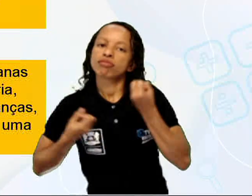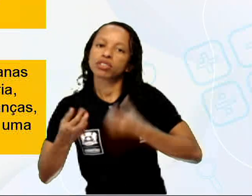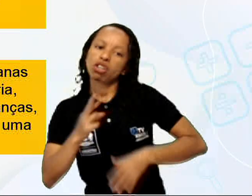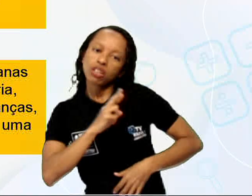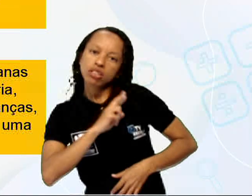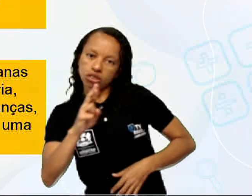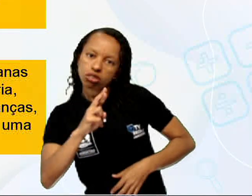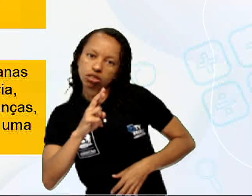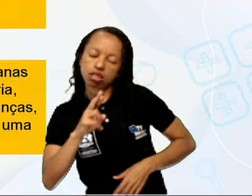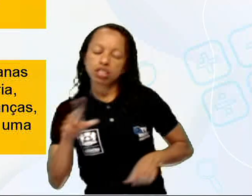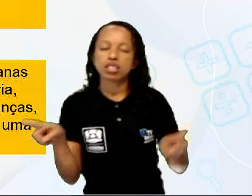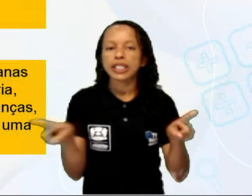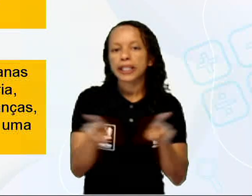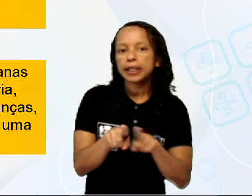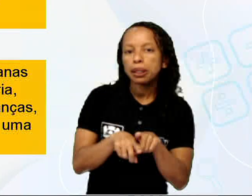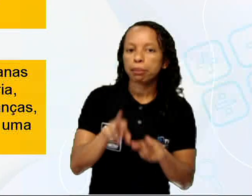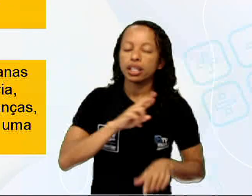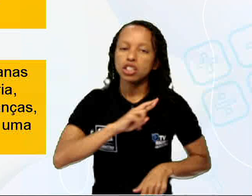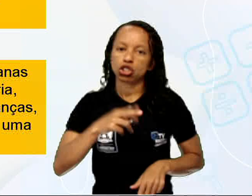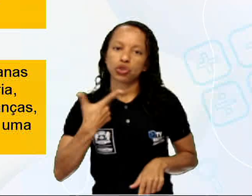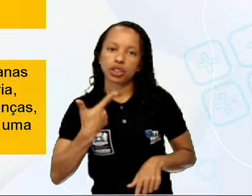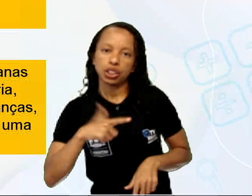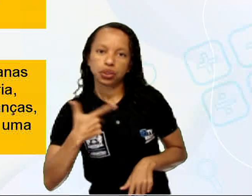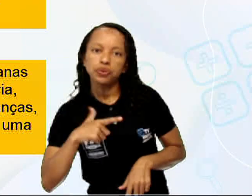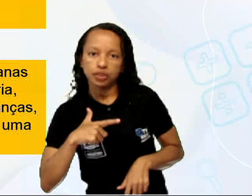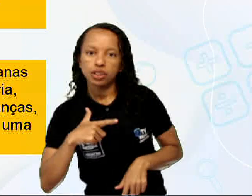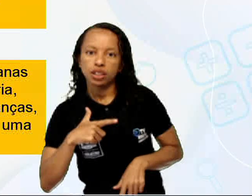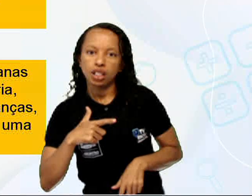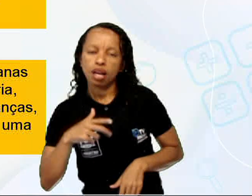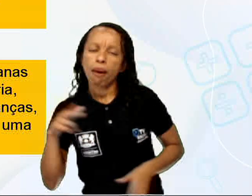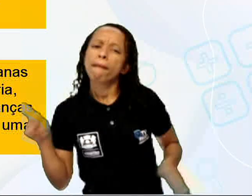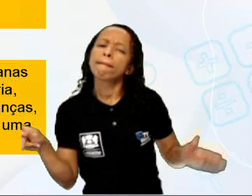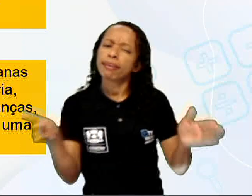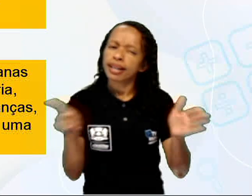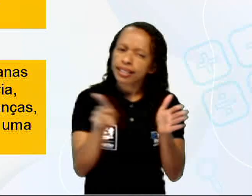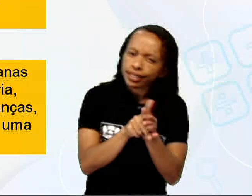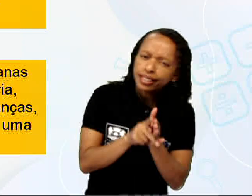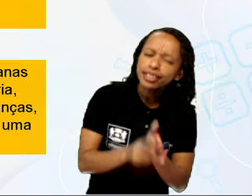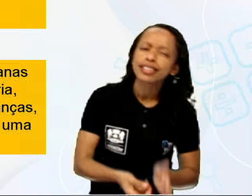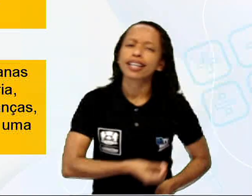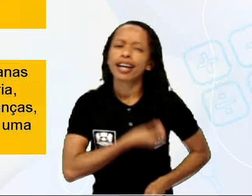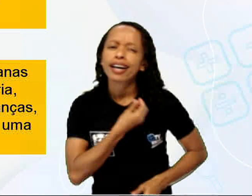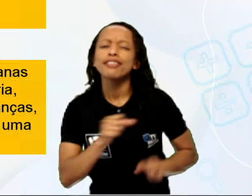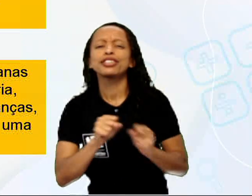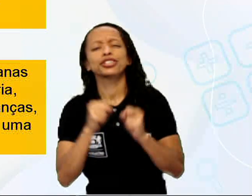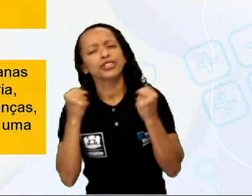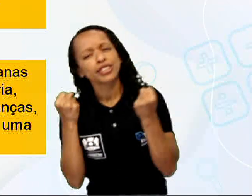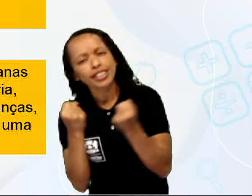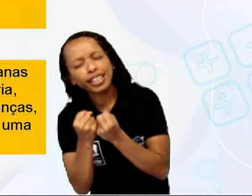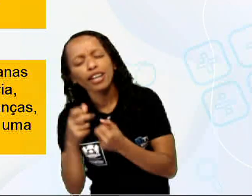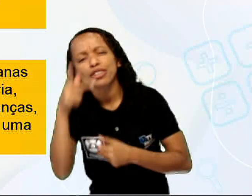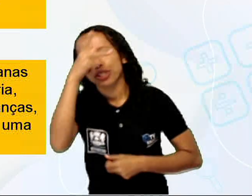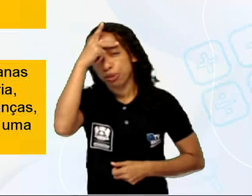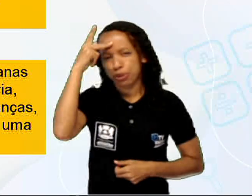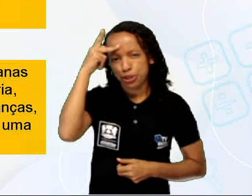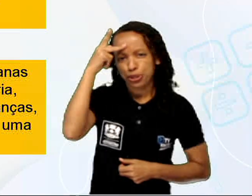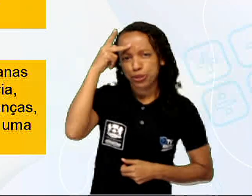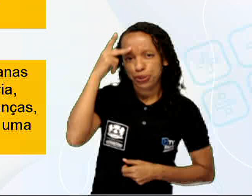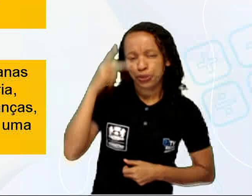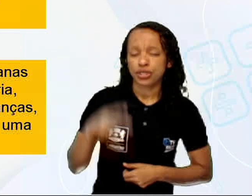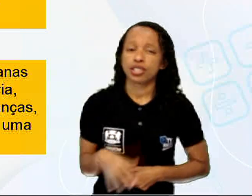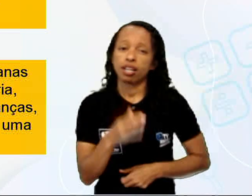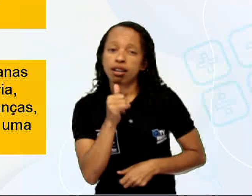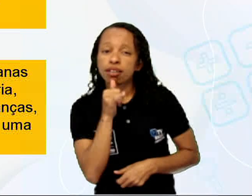profanas. Elas fazem parte da vida social das pessoas e tem na culinária, no artesanato,